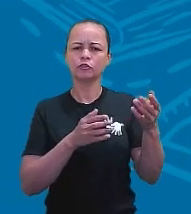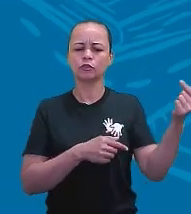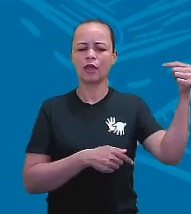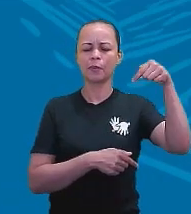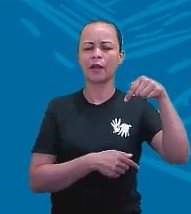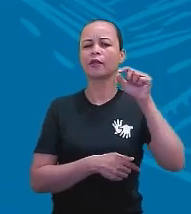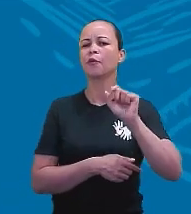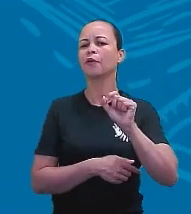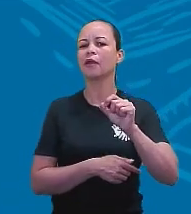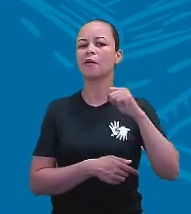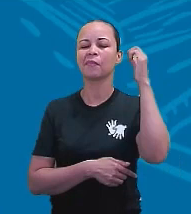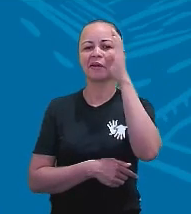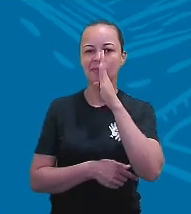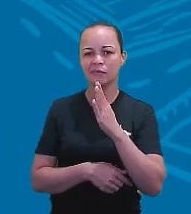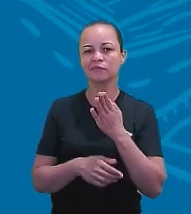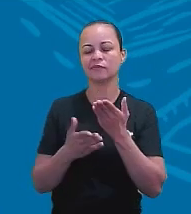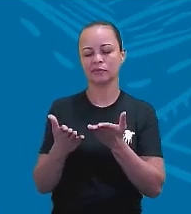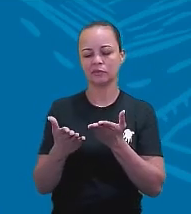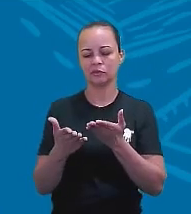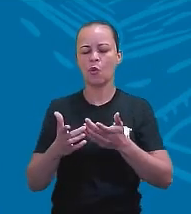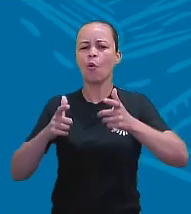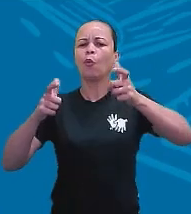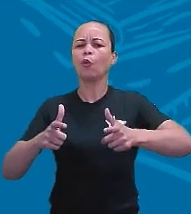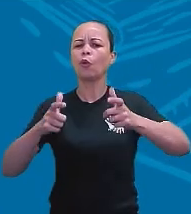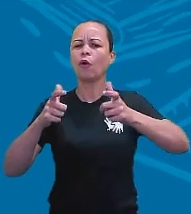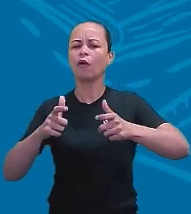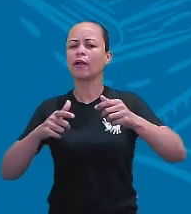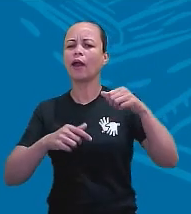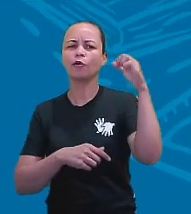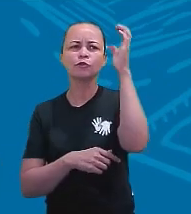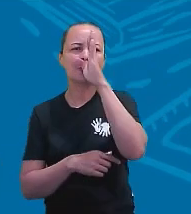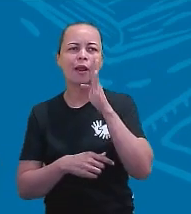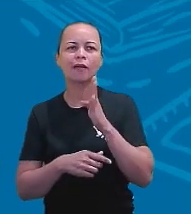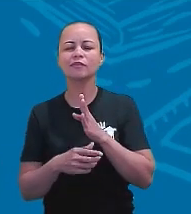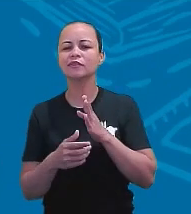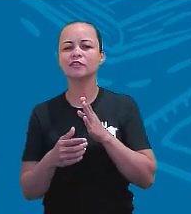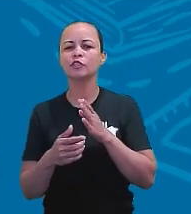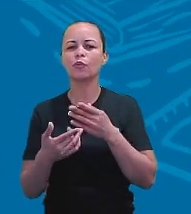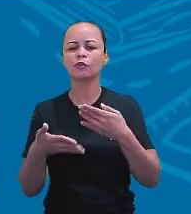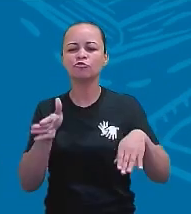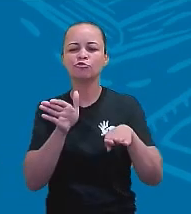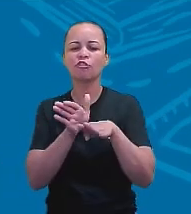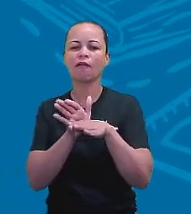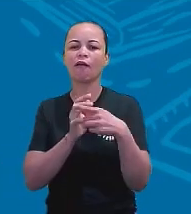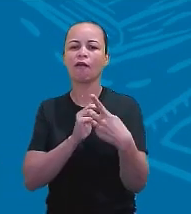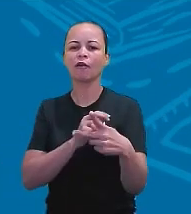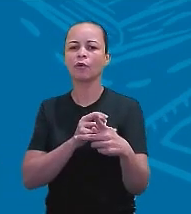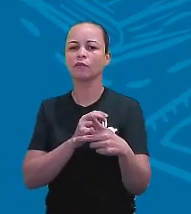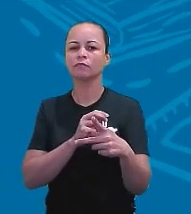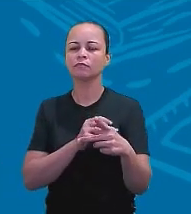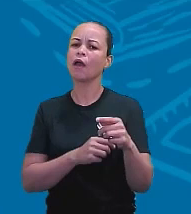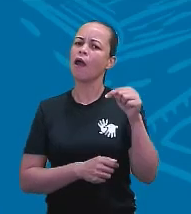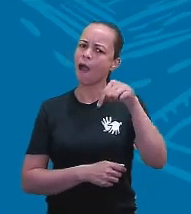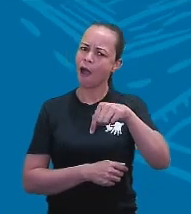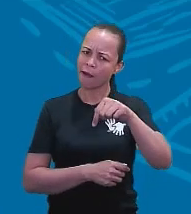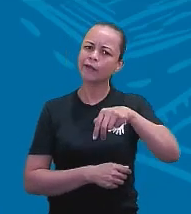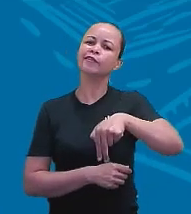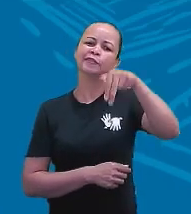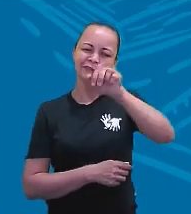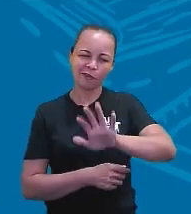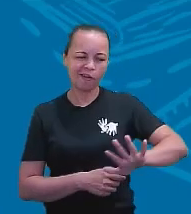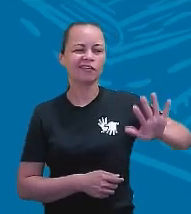Brasil. Agora, qual é o local do Brasil, assim, onde eles chegaram? Aqui, gente, no